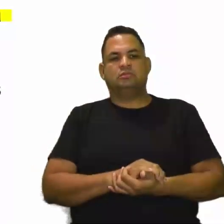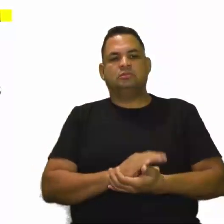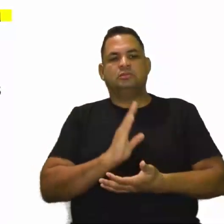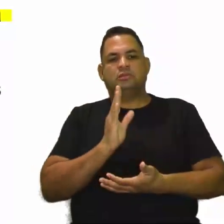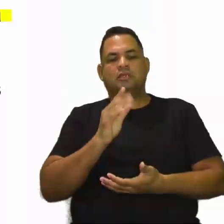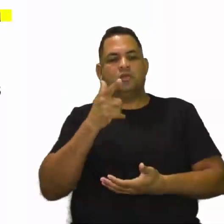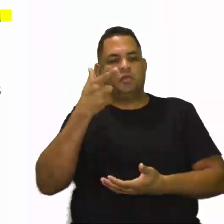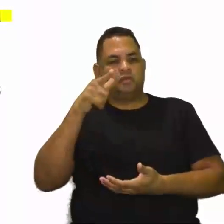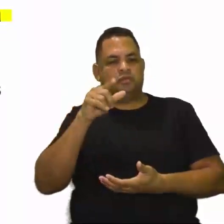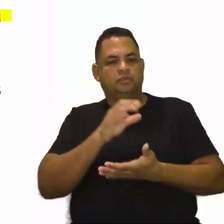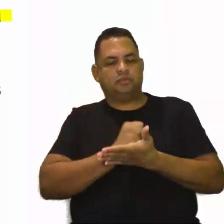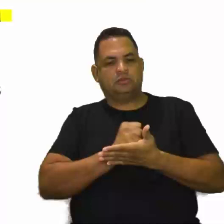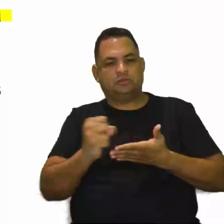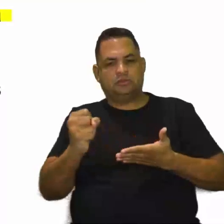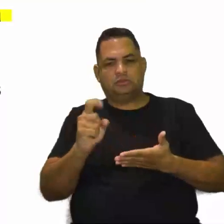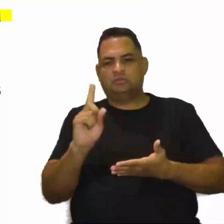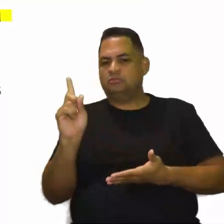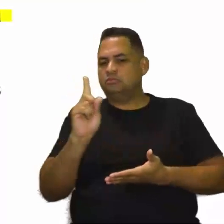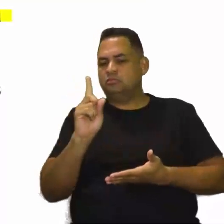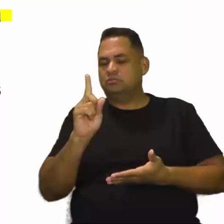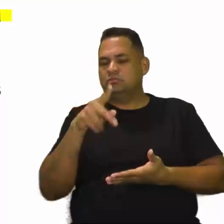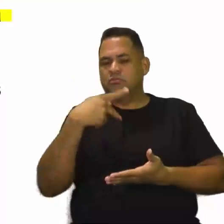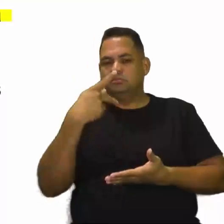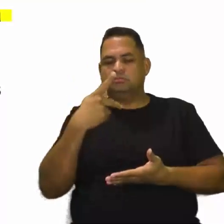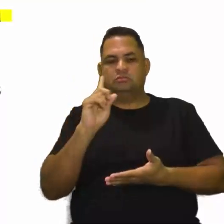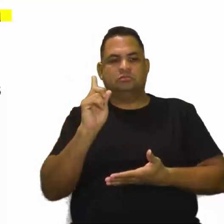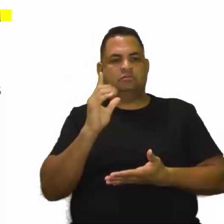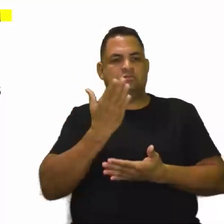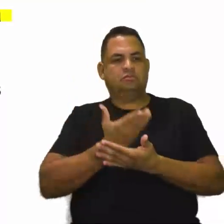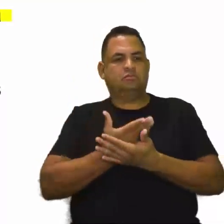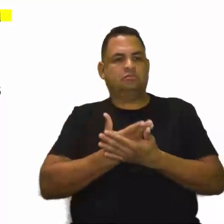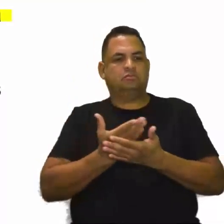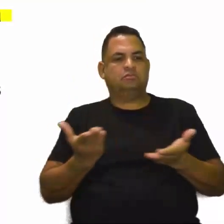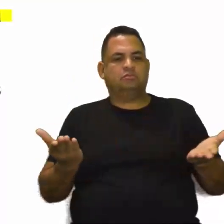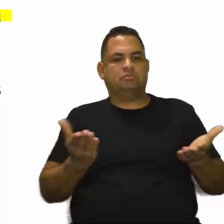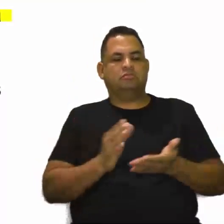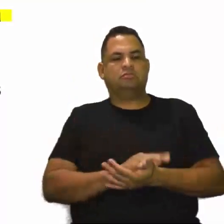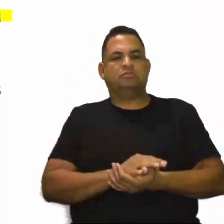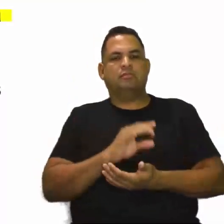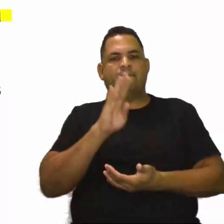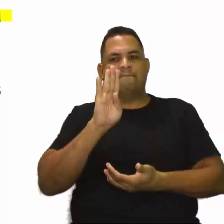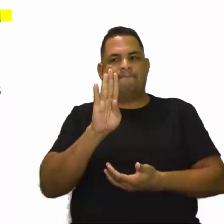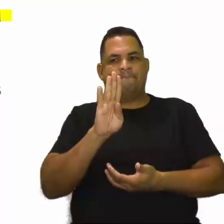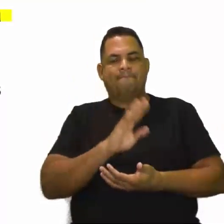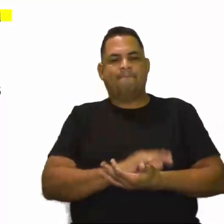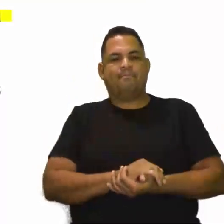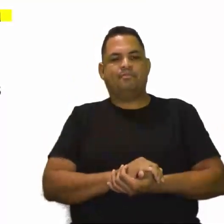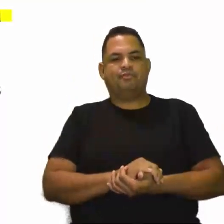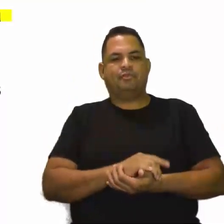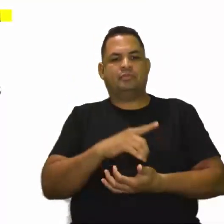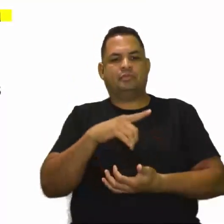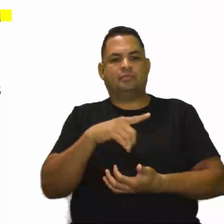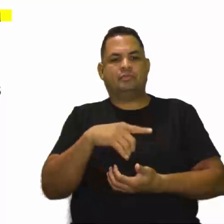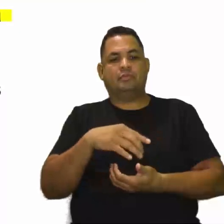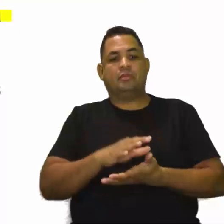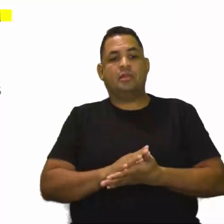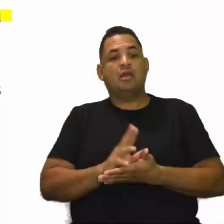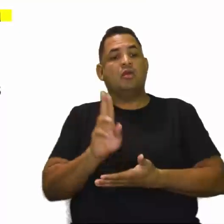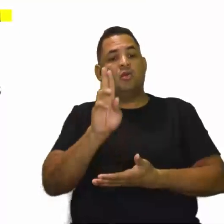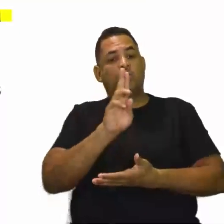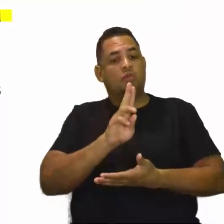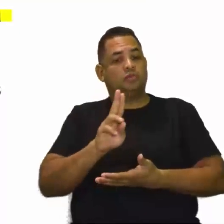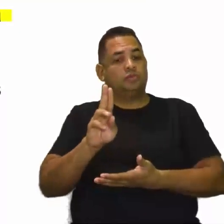já consegue eliminar essa, né? Não foi falado isso na aula. Vamos analisar B. Tem sido